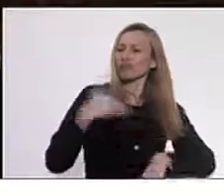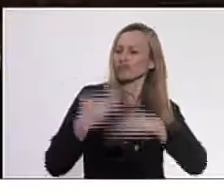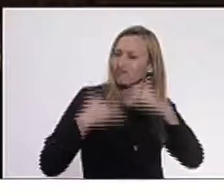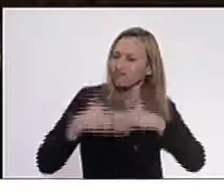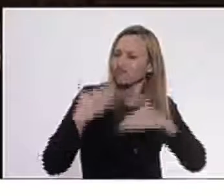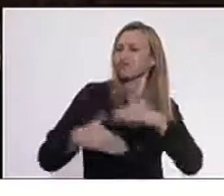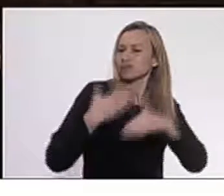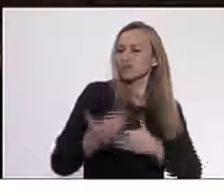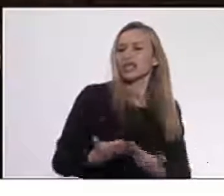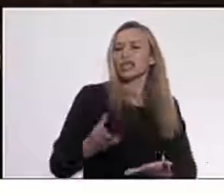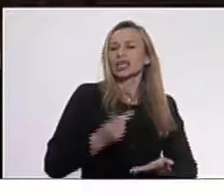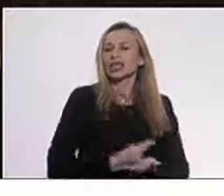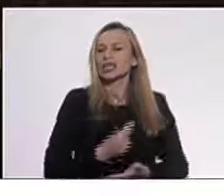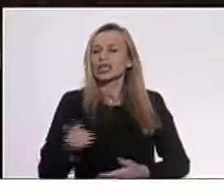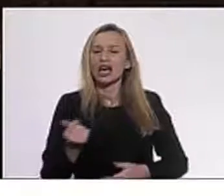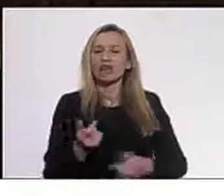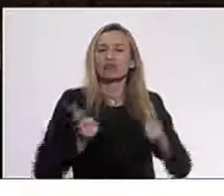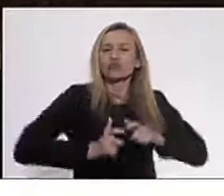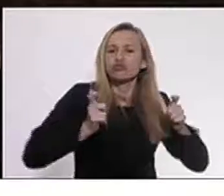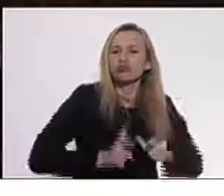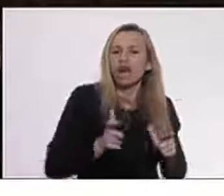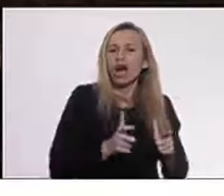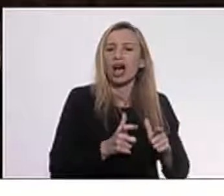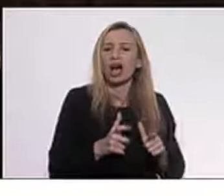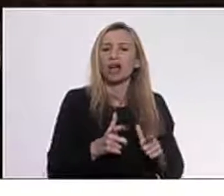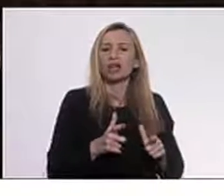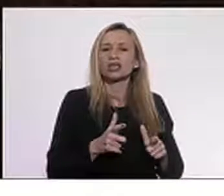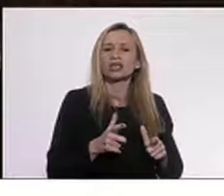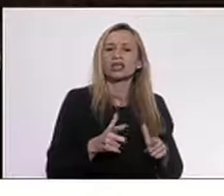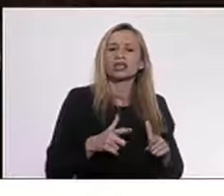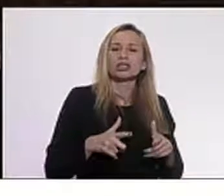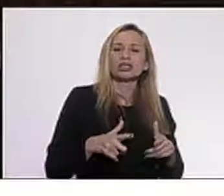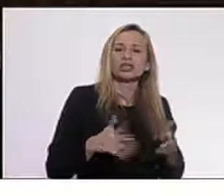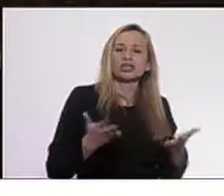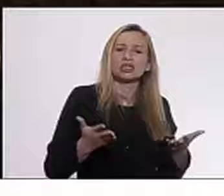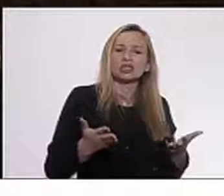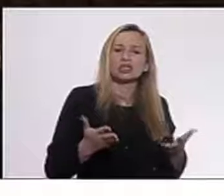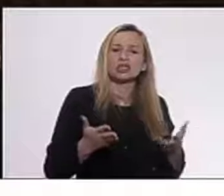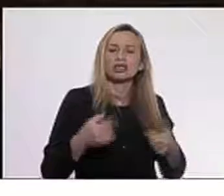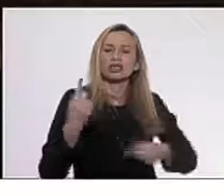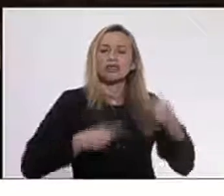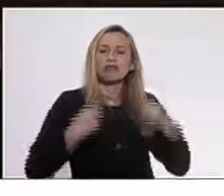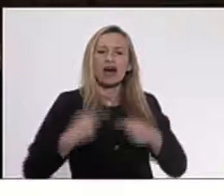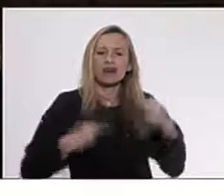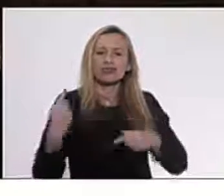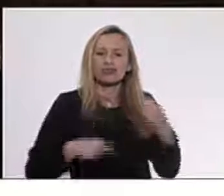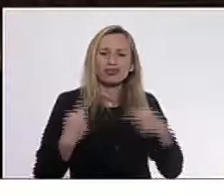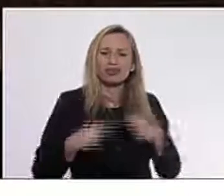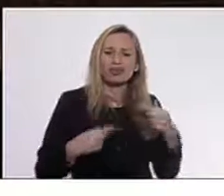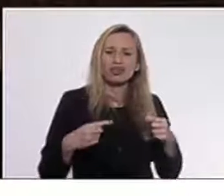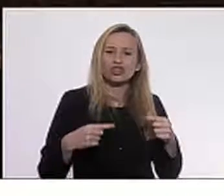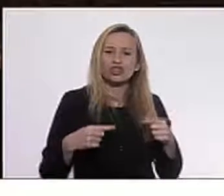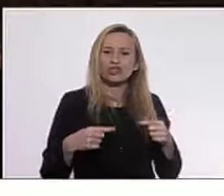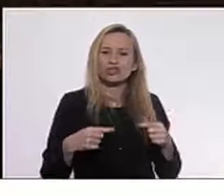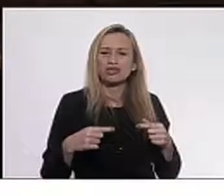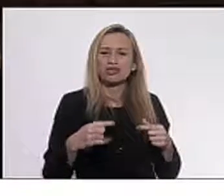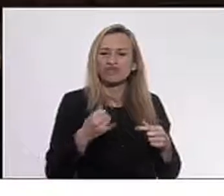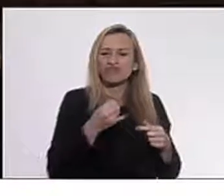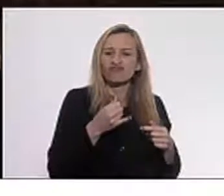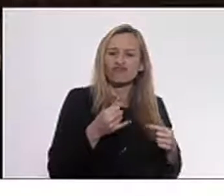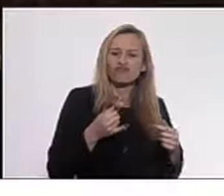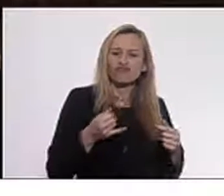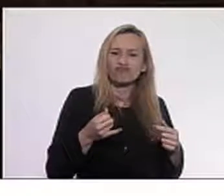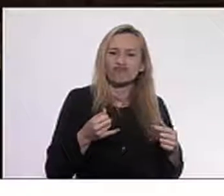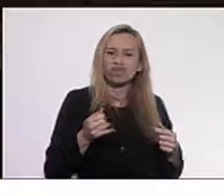producentes, que saiam do lugar comum, das picuinhas, dos debates insuficientes,